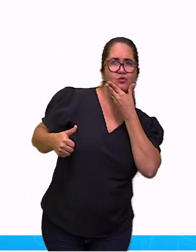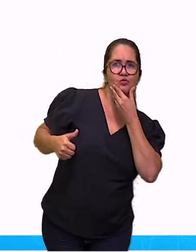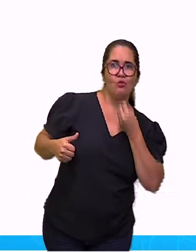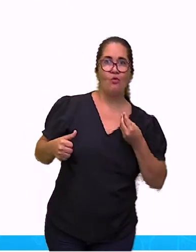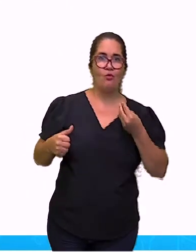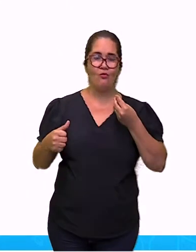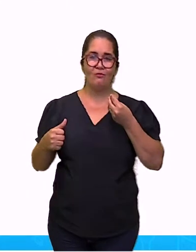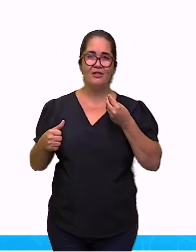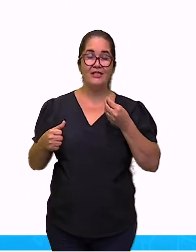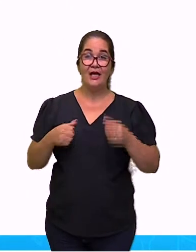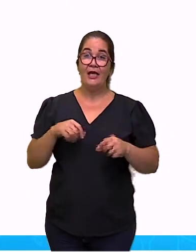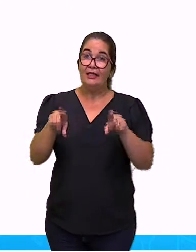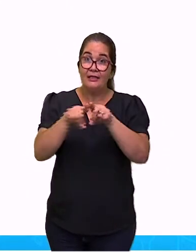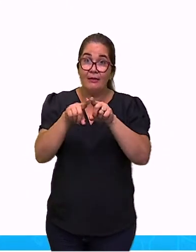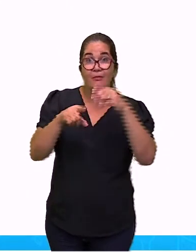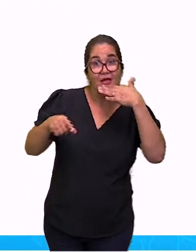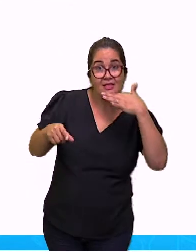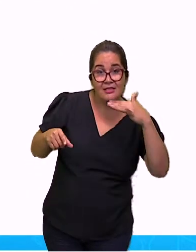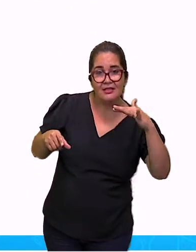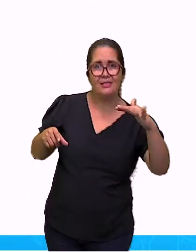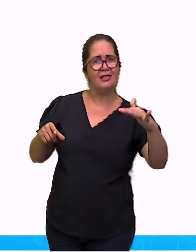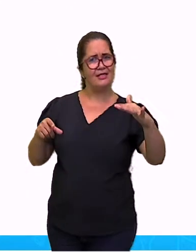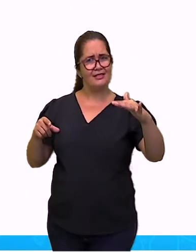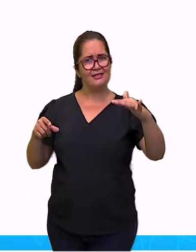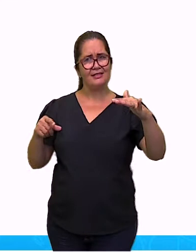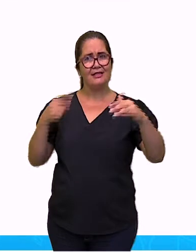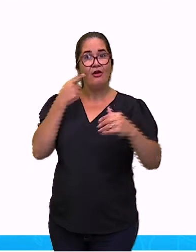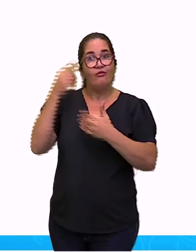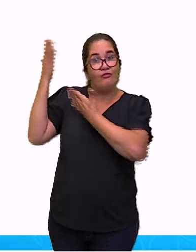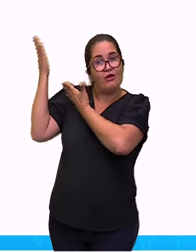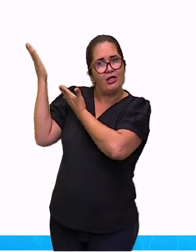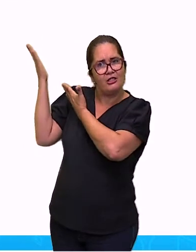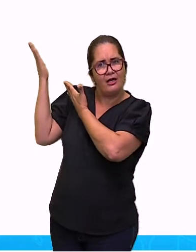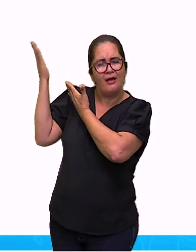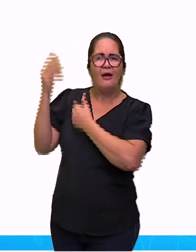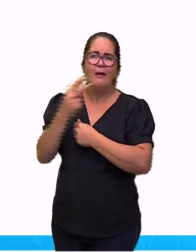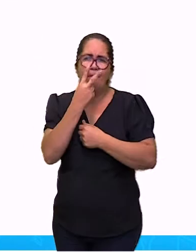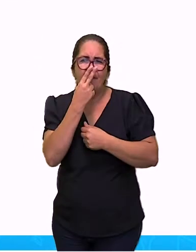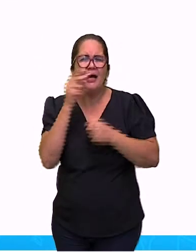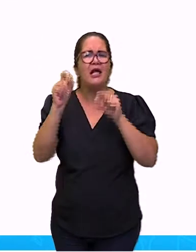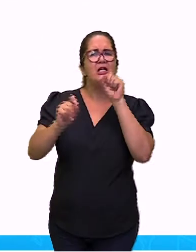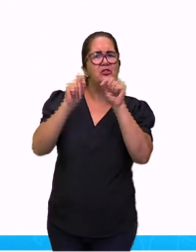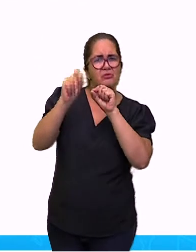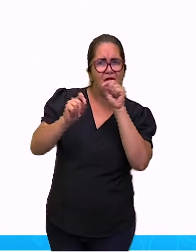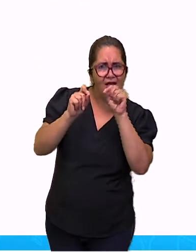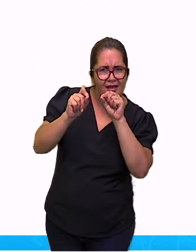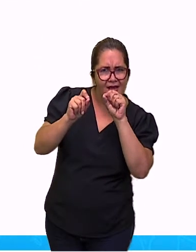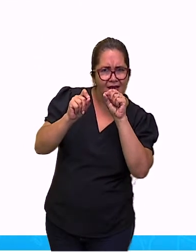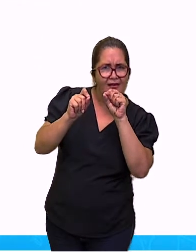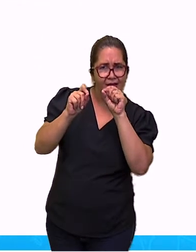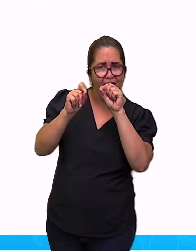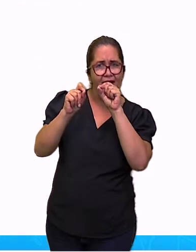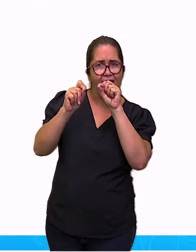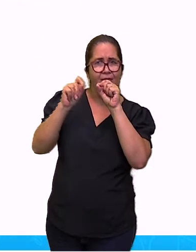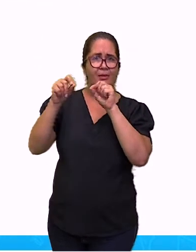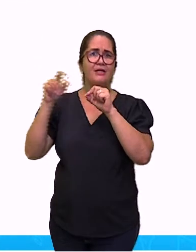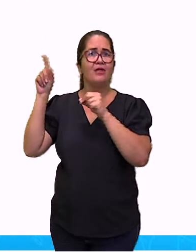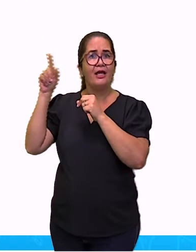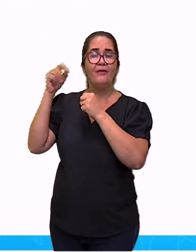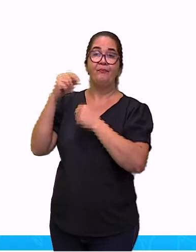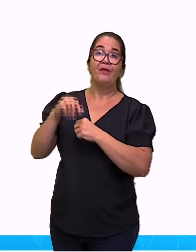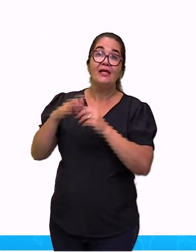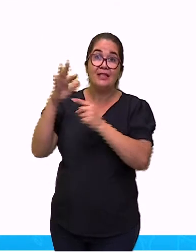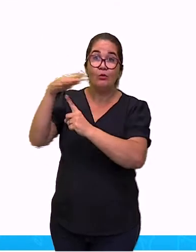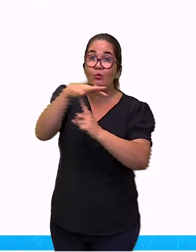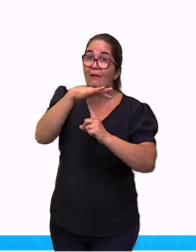crianças, e é bem claro, estamos em onde que está? Qual é essa imagem? Estamos em um parque, né? Nós poderíamos dizer hoje que seria